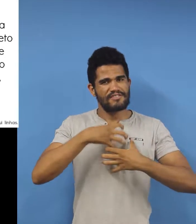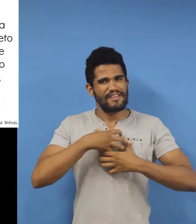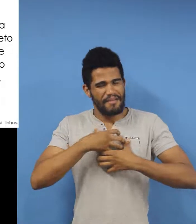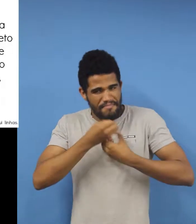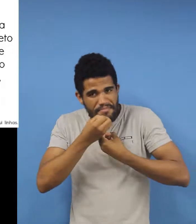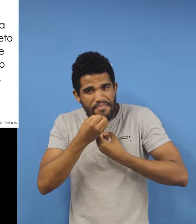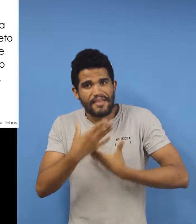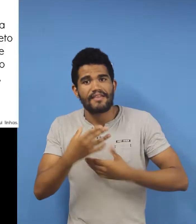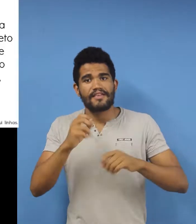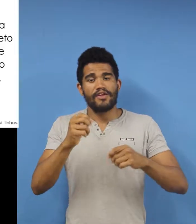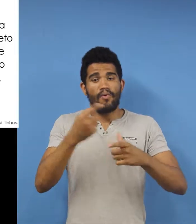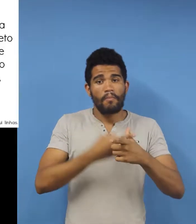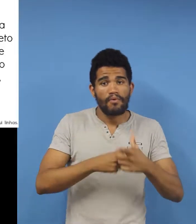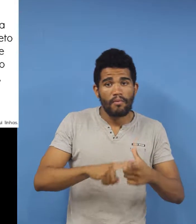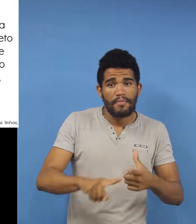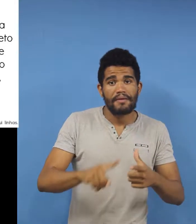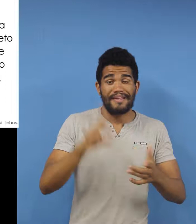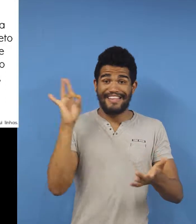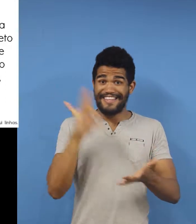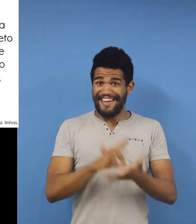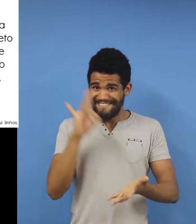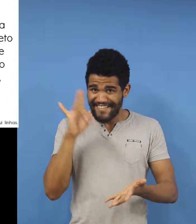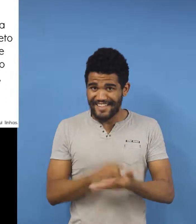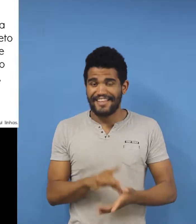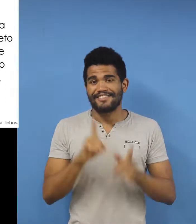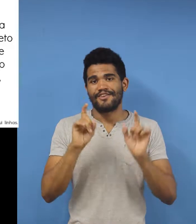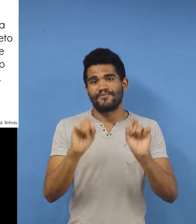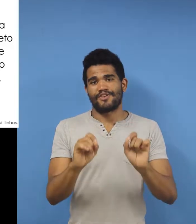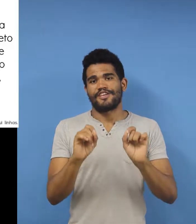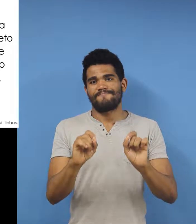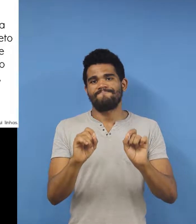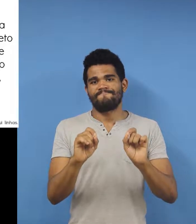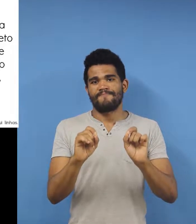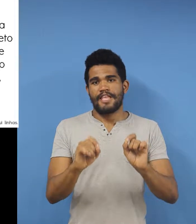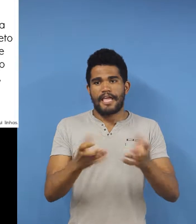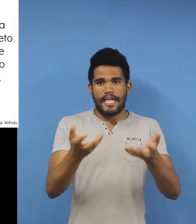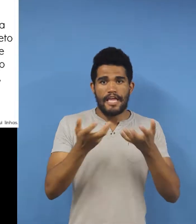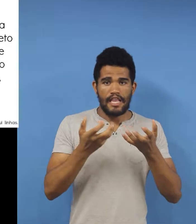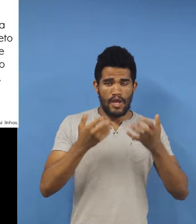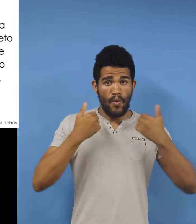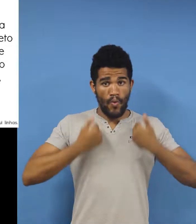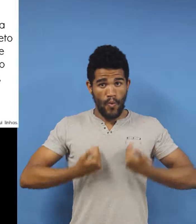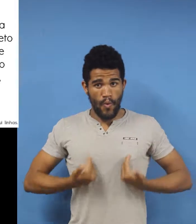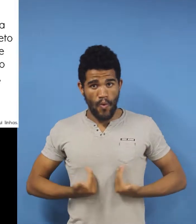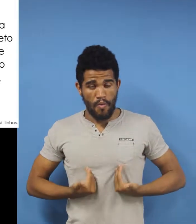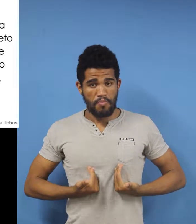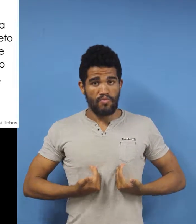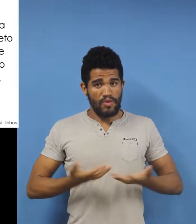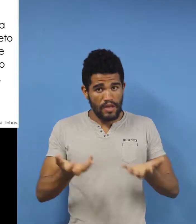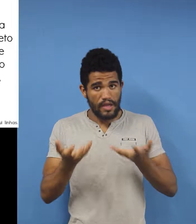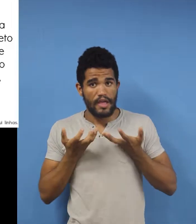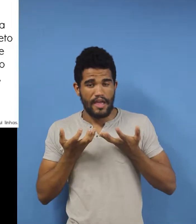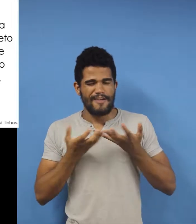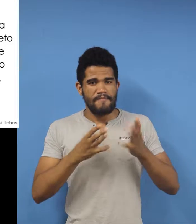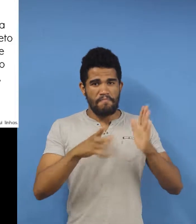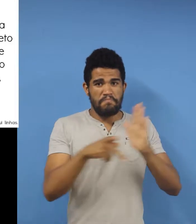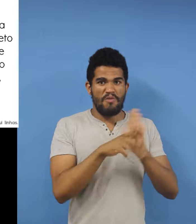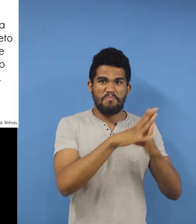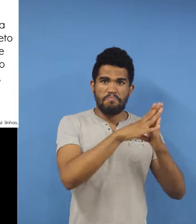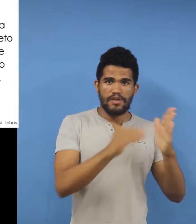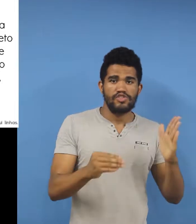alcançar a boa forma, mas estar bem consigo e que o problema está, na verdade, na disparidade entre o